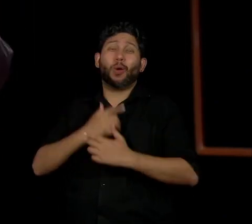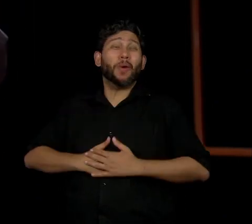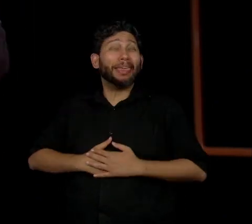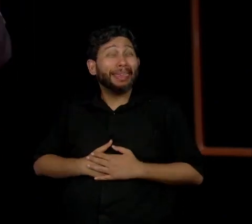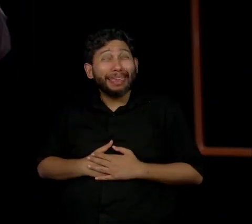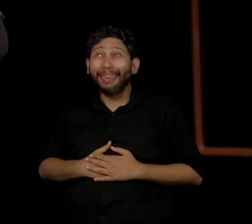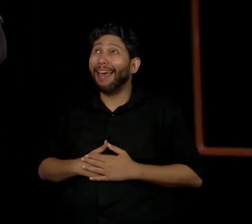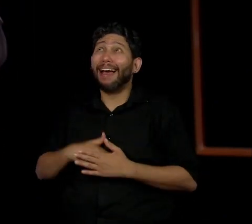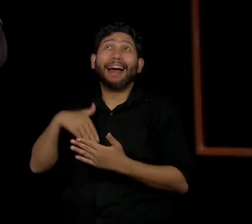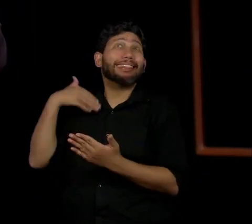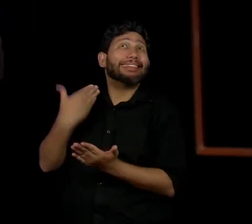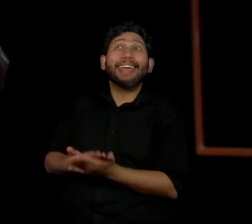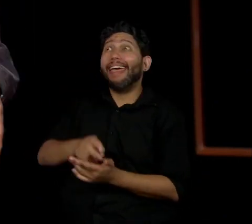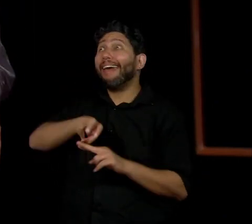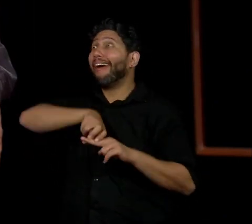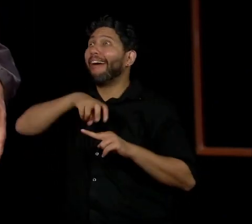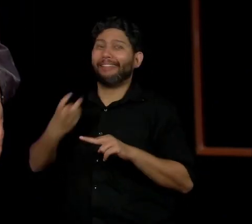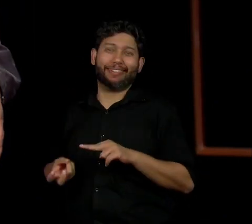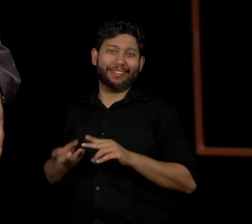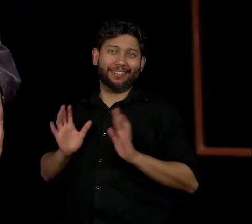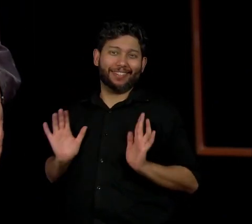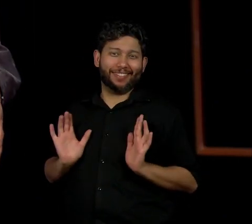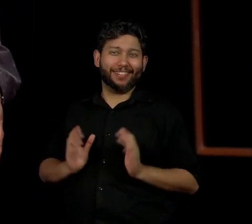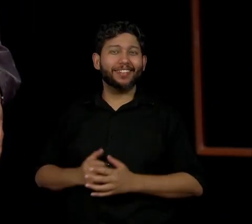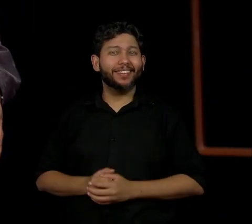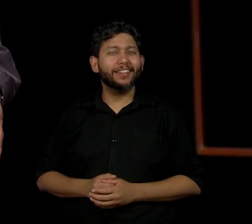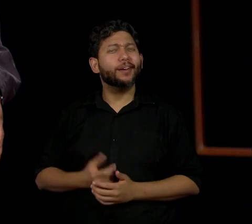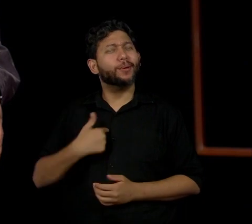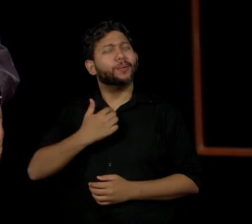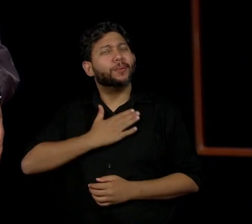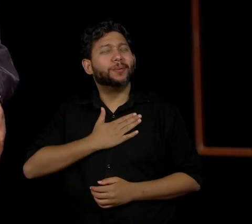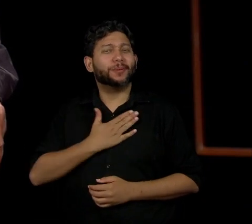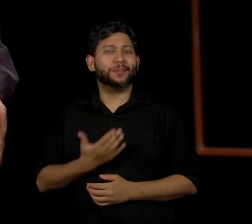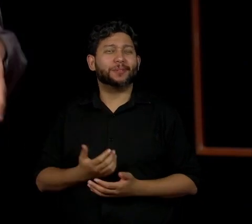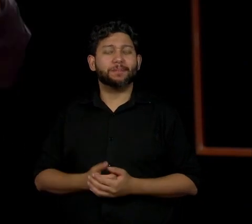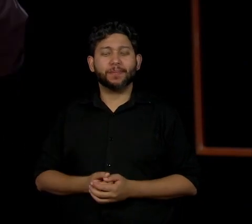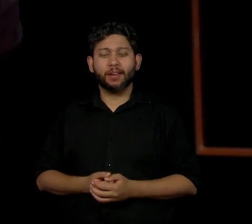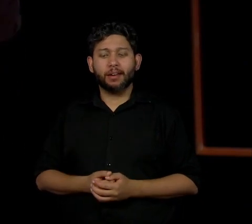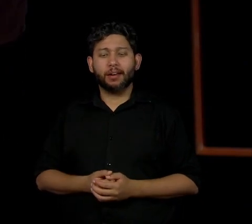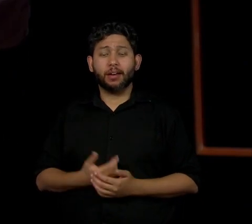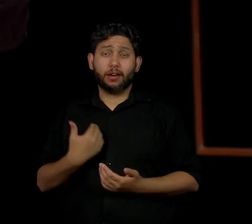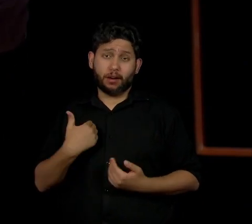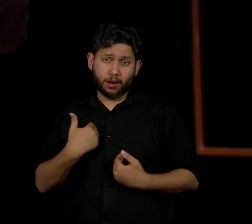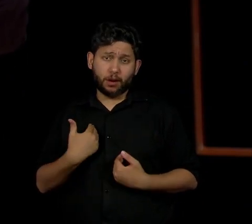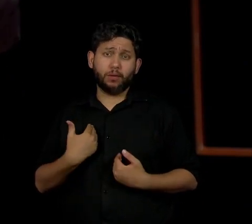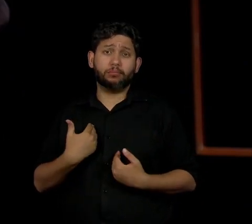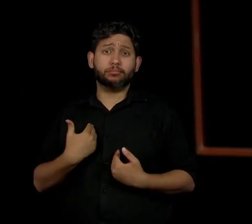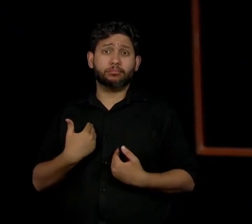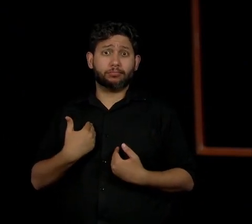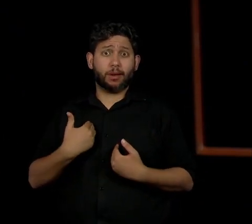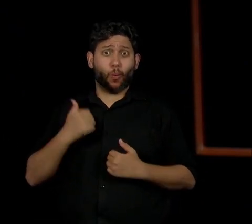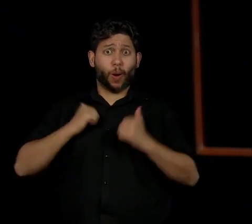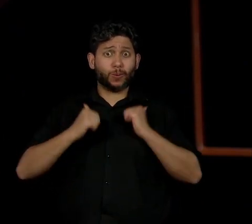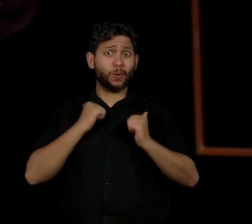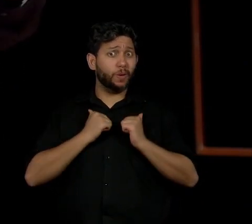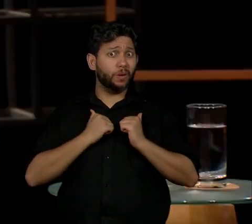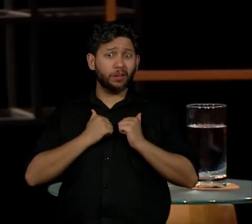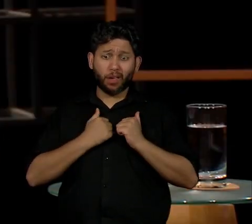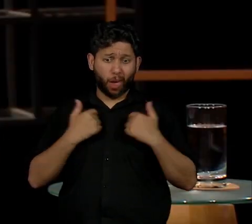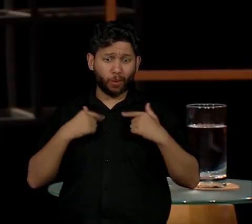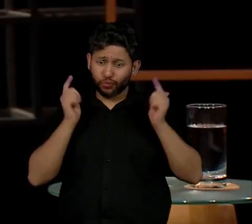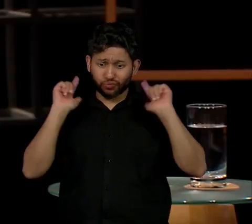tinham esse tipo de definição e era muito interessante. A gente que estava fazendo se divertia tanto quanto o